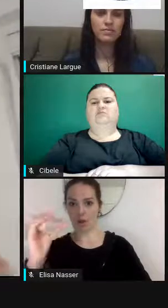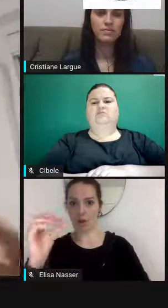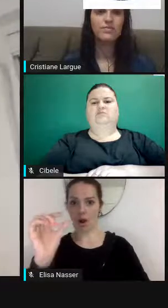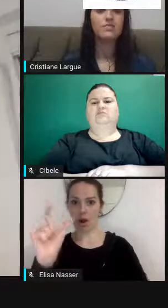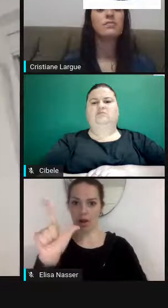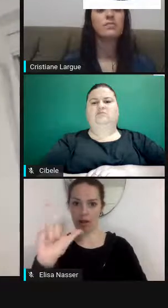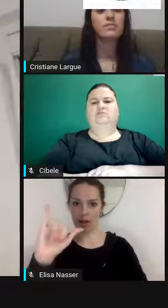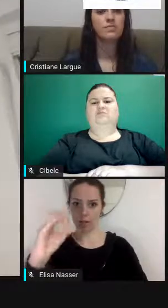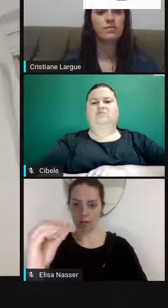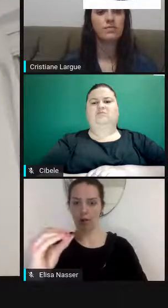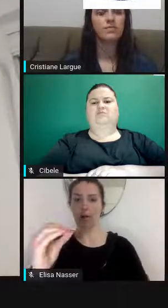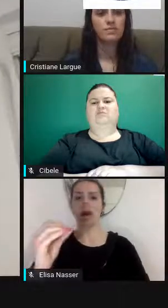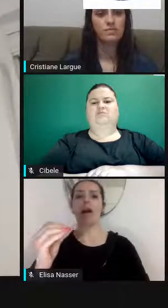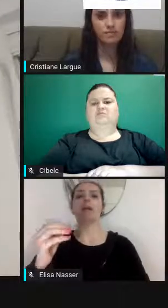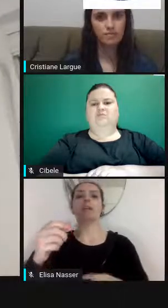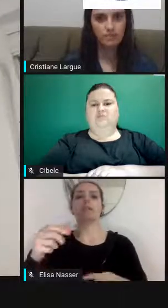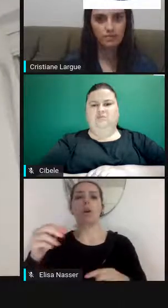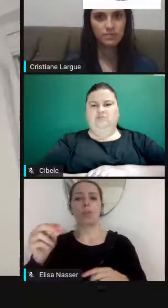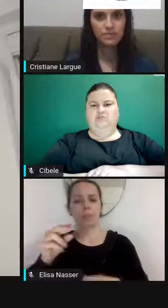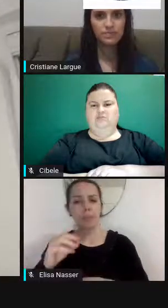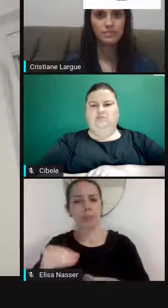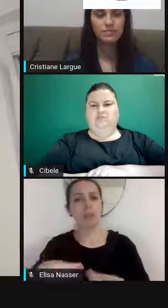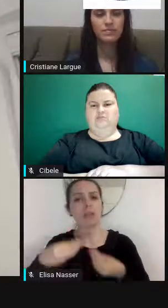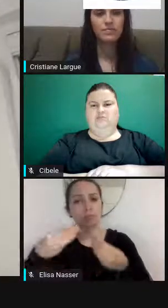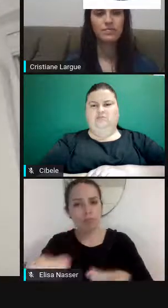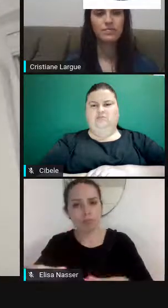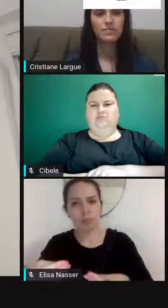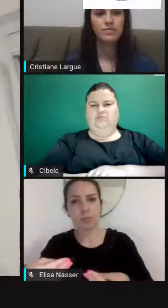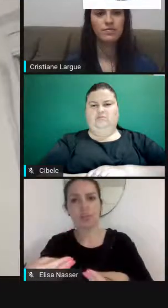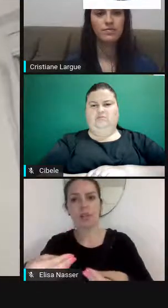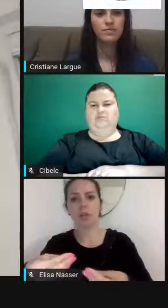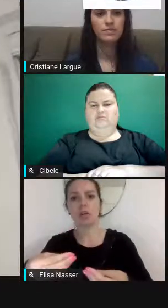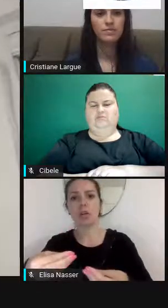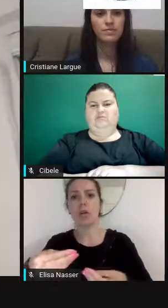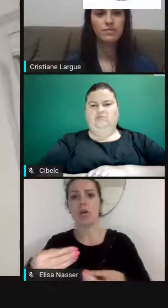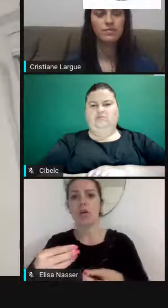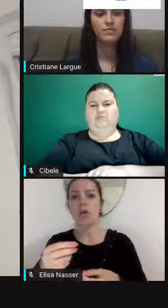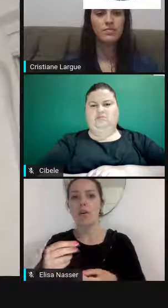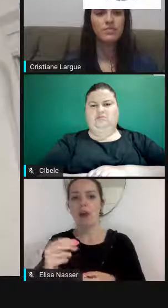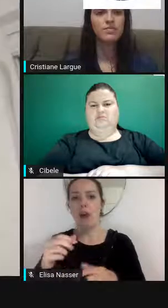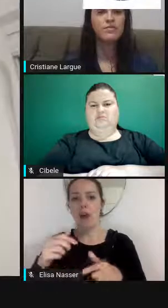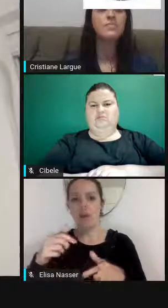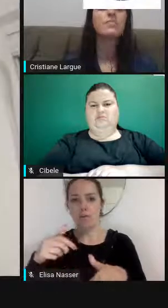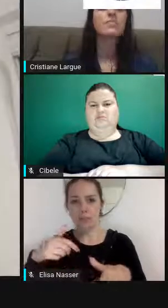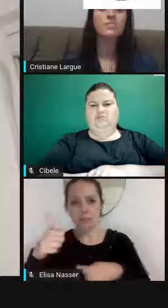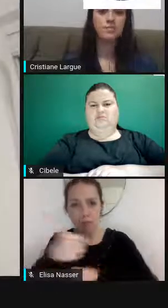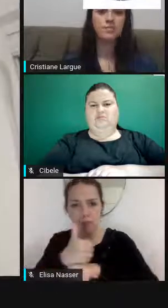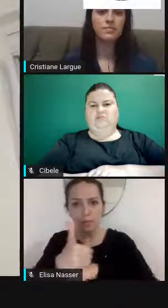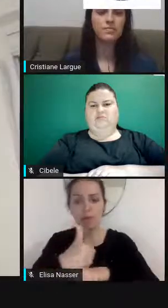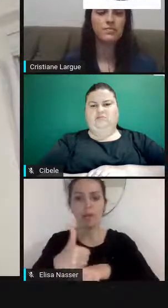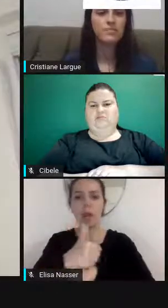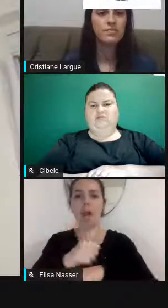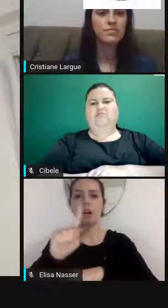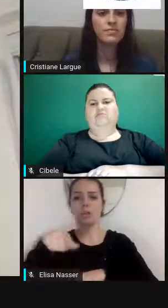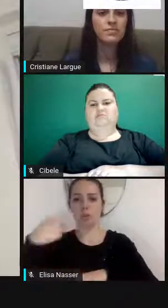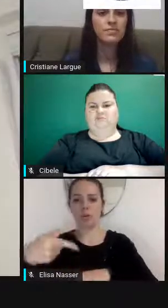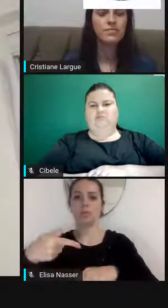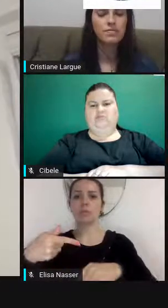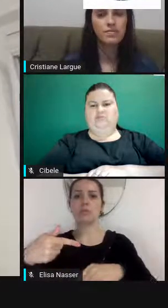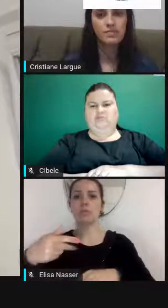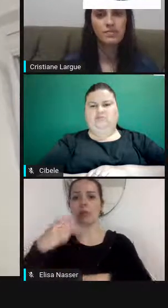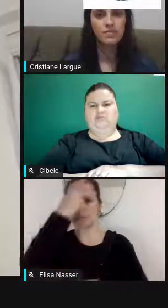investir em funcionários e tudo mais até essa questão dos funcionários eu vou até dar uma dica assim né para se alguém pretende empreender algum dia